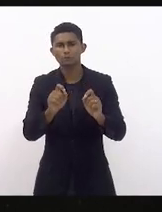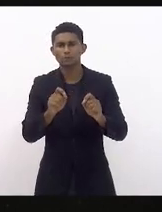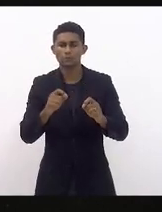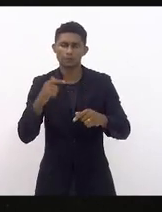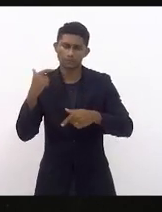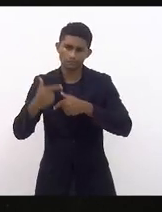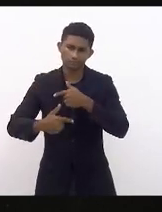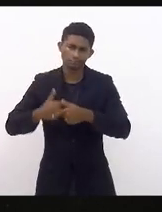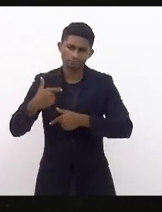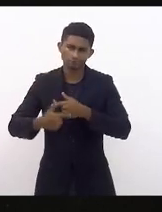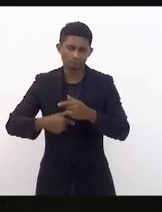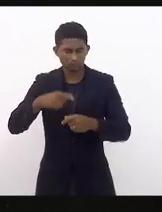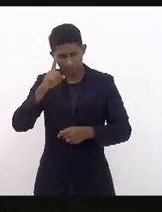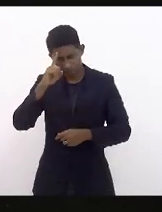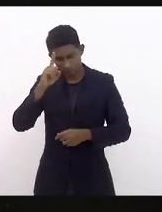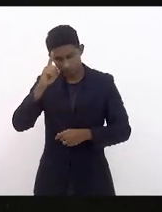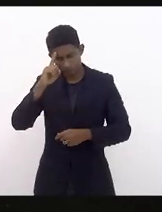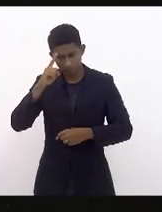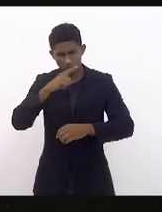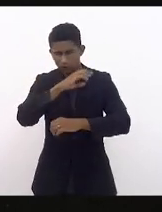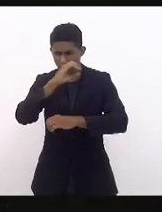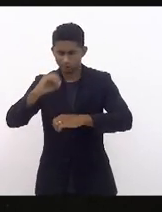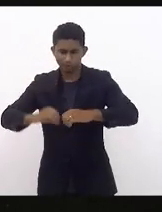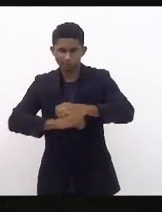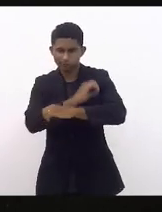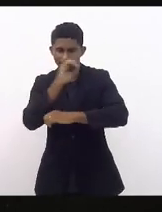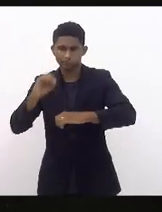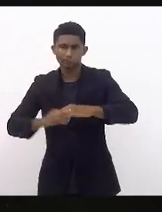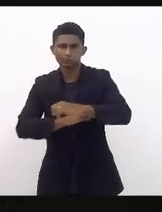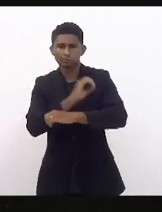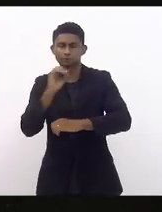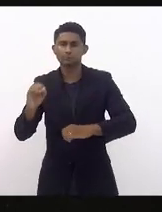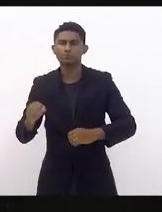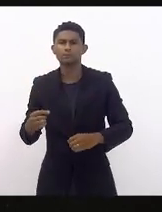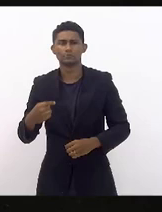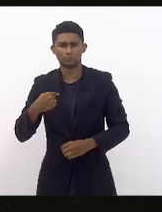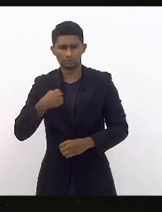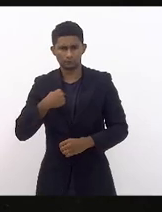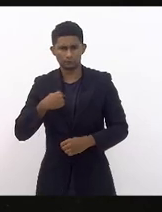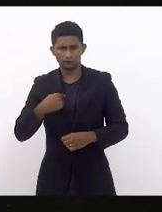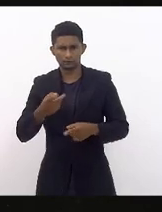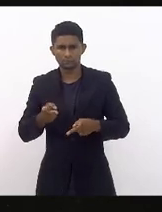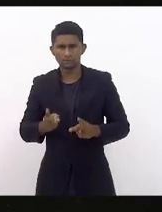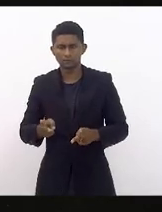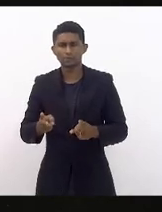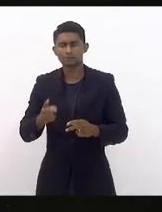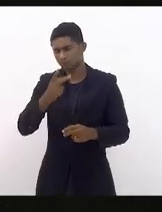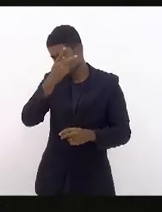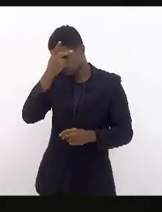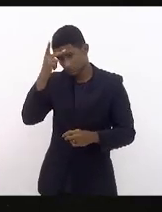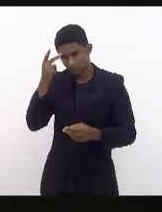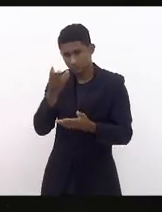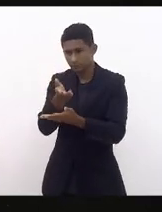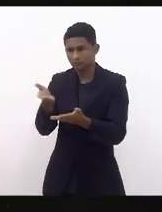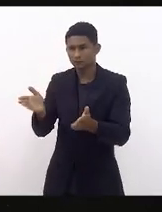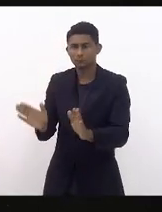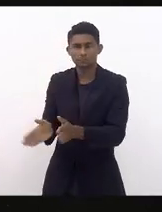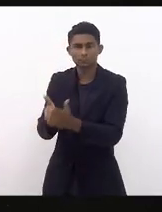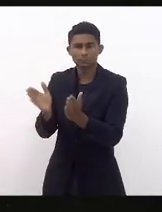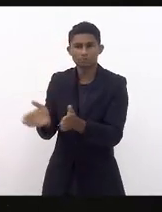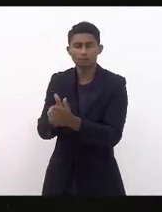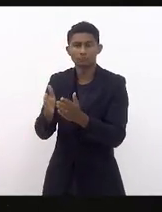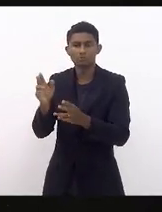Trabalhando diuturnamente, nunca me furtei em dar o melhor respaldo aos segmentos mais carentes e necessitados